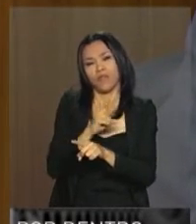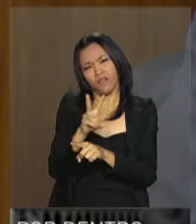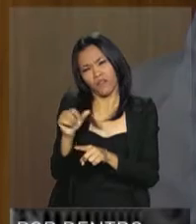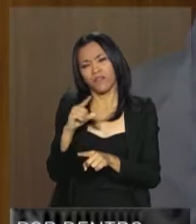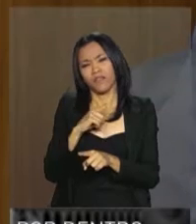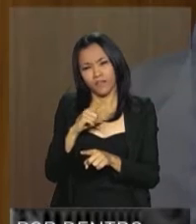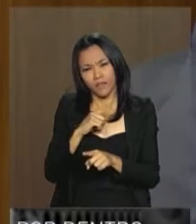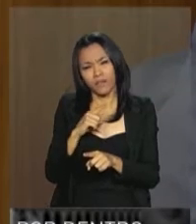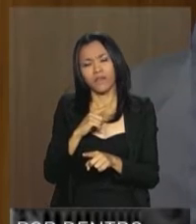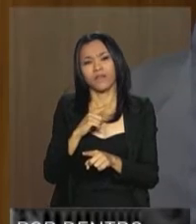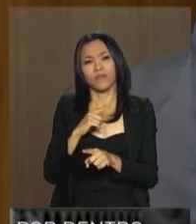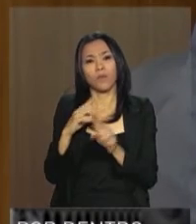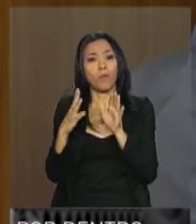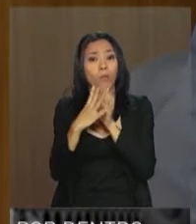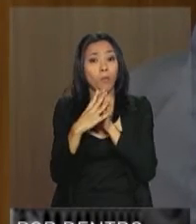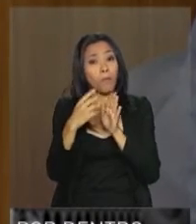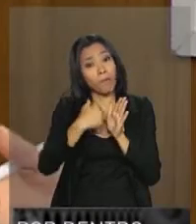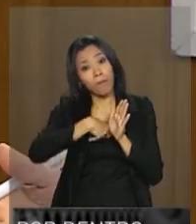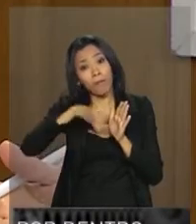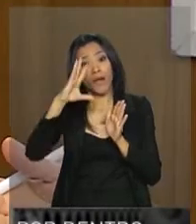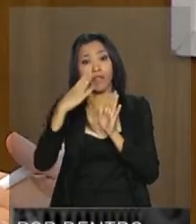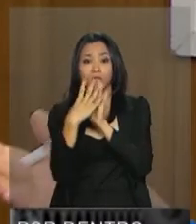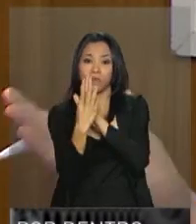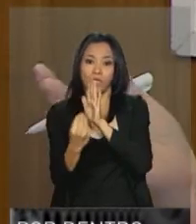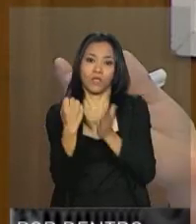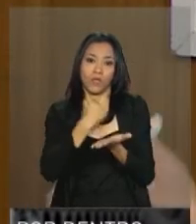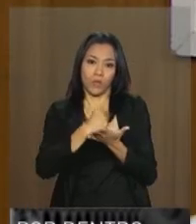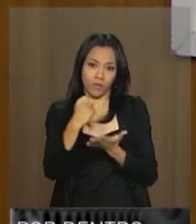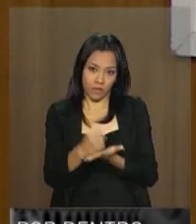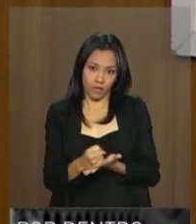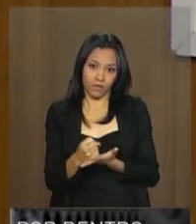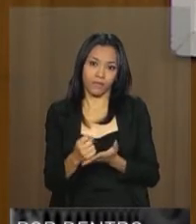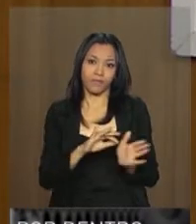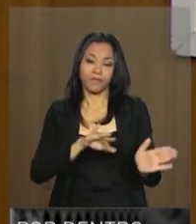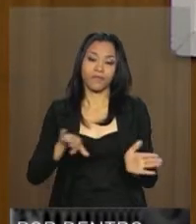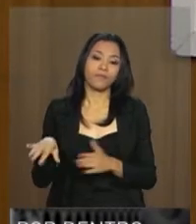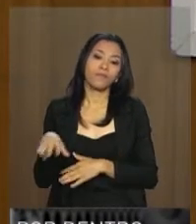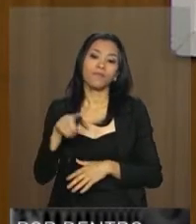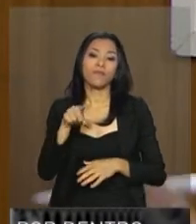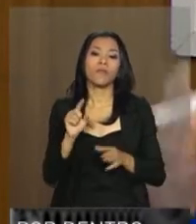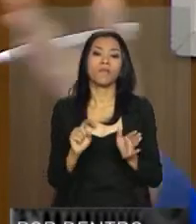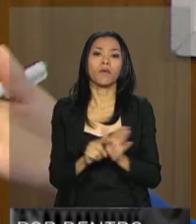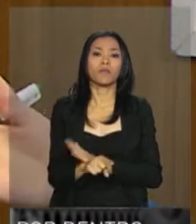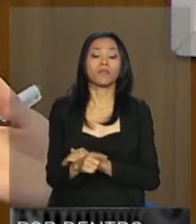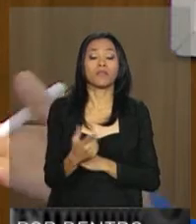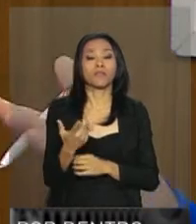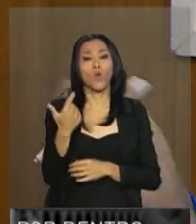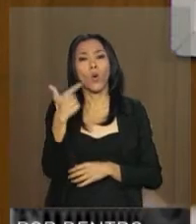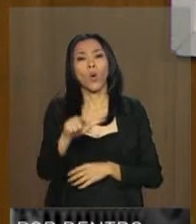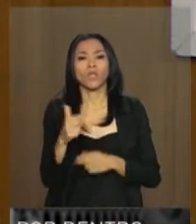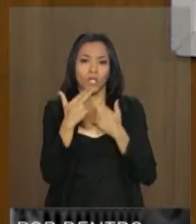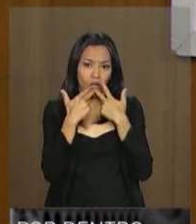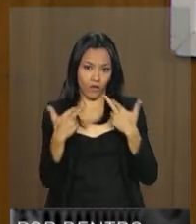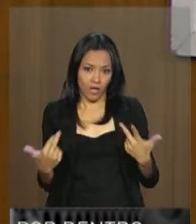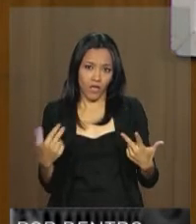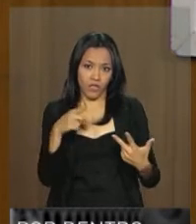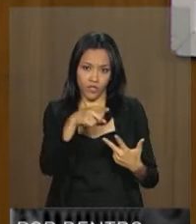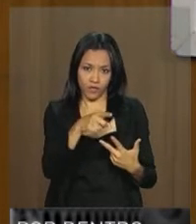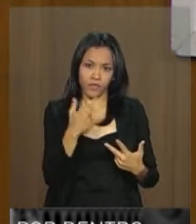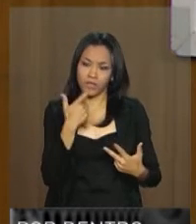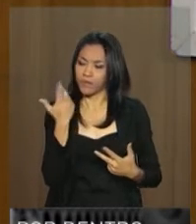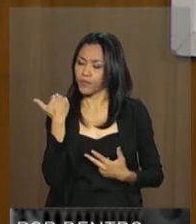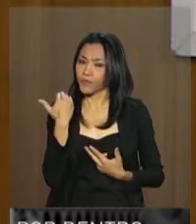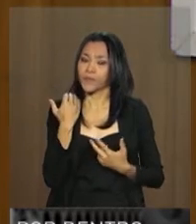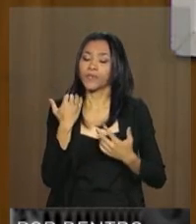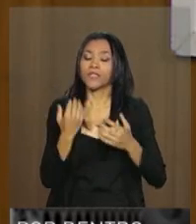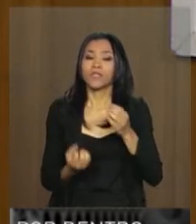de contrato de trabalho com o ministro além do da carteira de trabalho digital uma outra novidade lançada por vocês recentemente